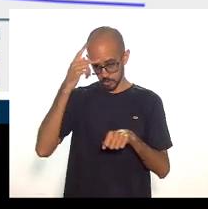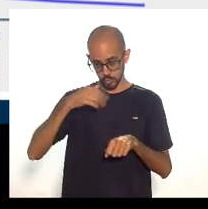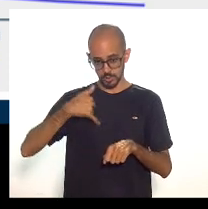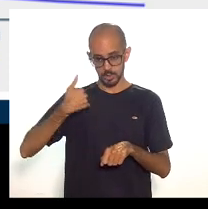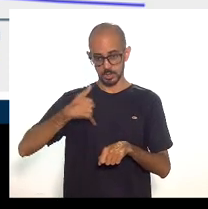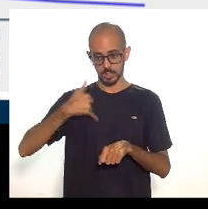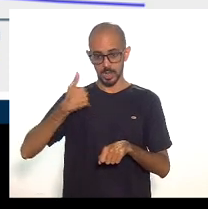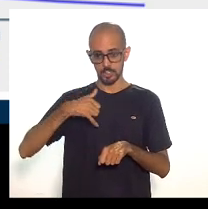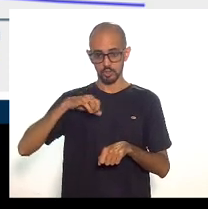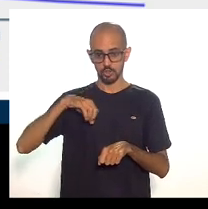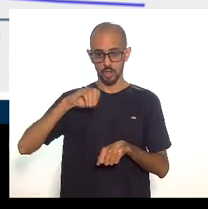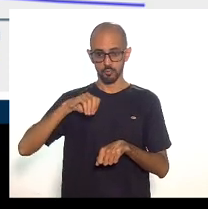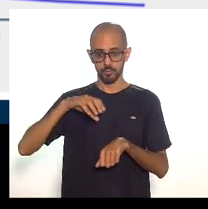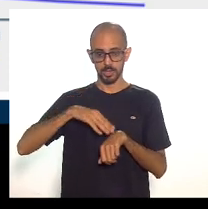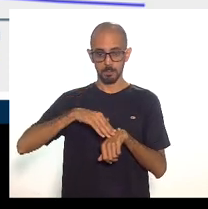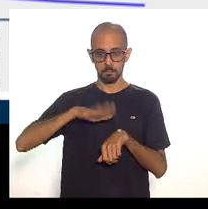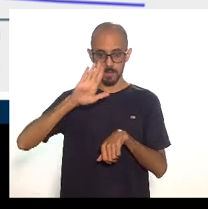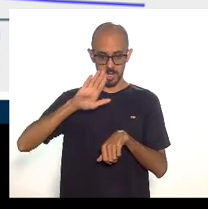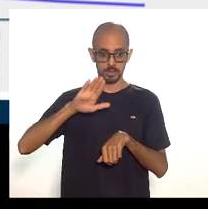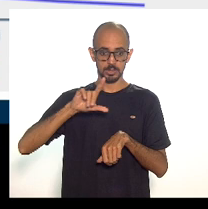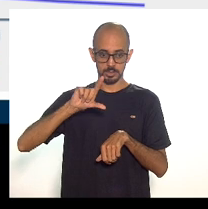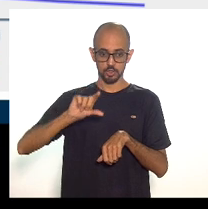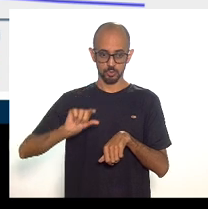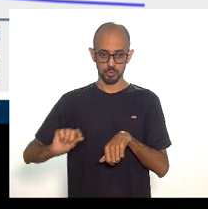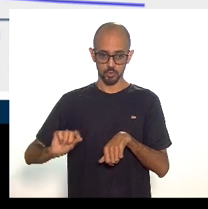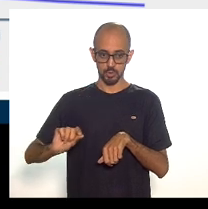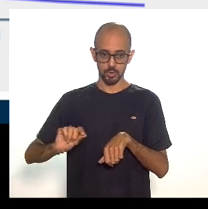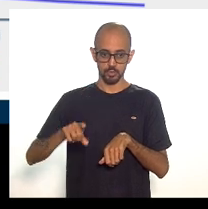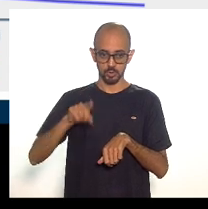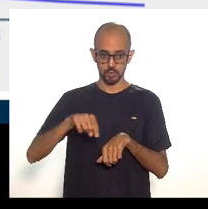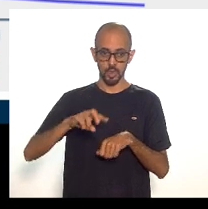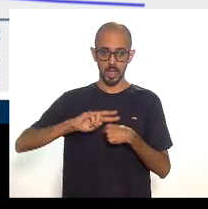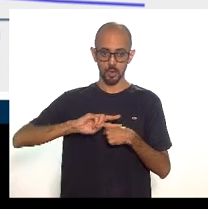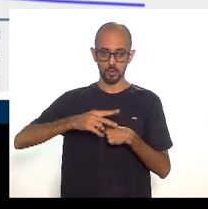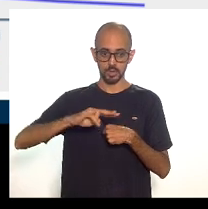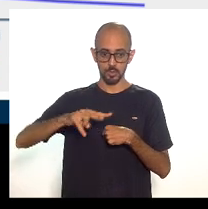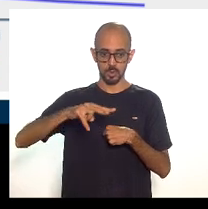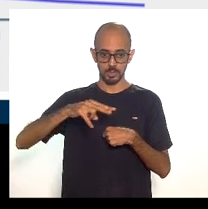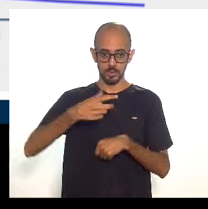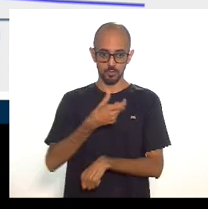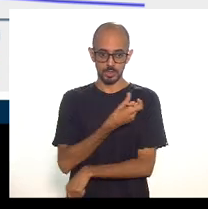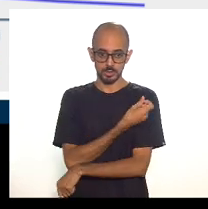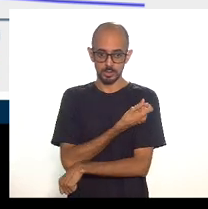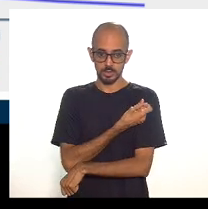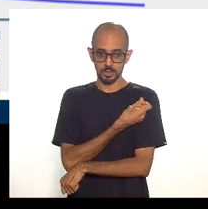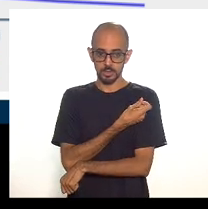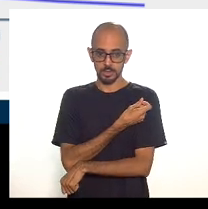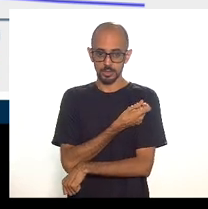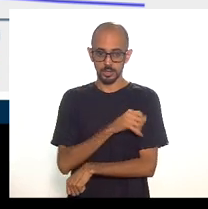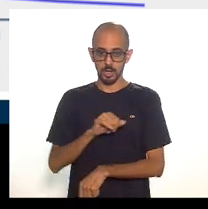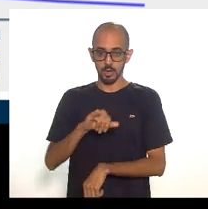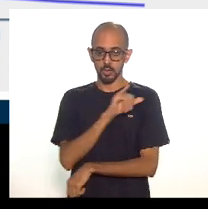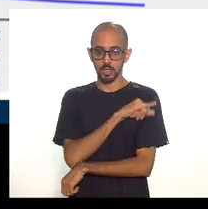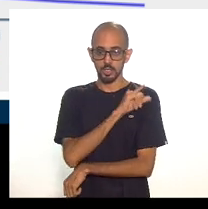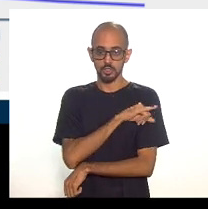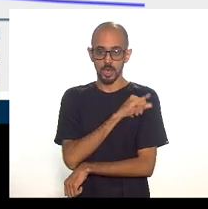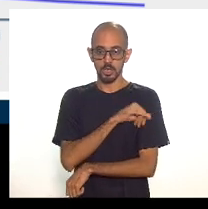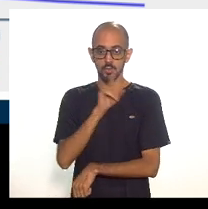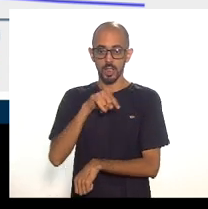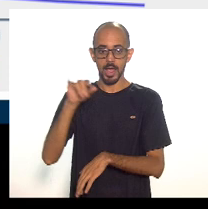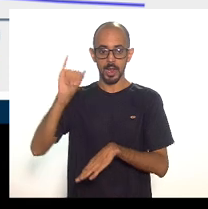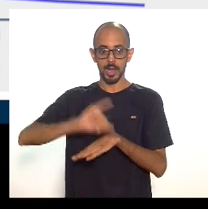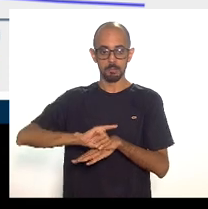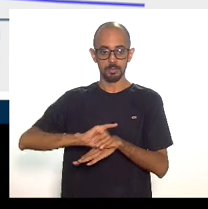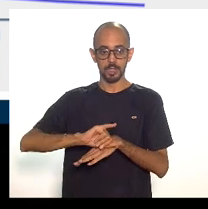em redução. Isso já são os efeitos da vacina. O Rio de Janeiro é uma das capitais que mais vacinou. A gente já vacinou 80% da